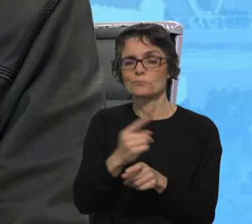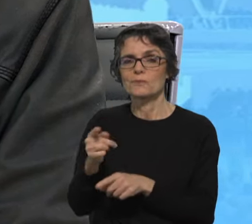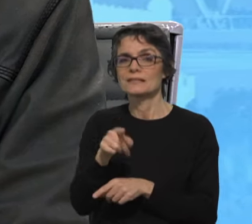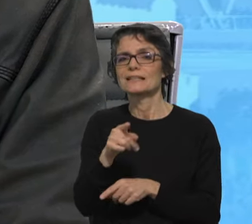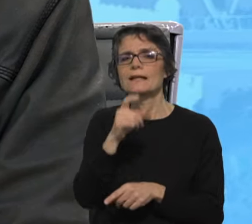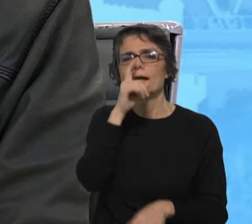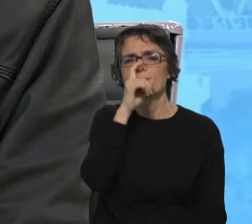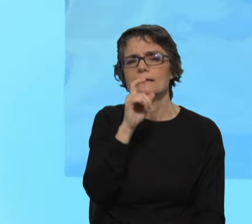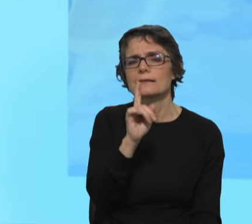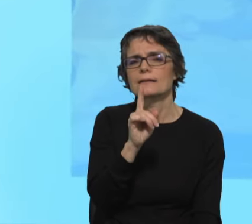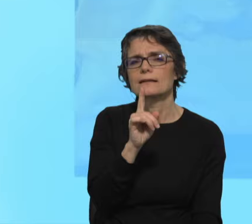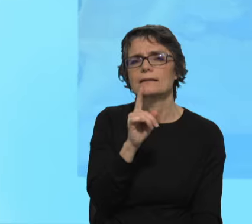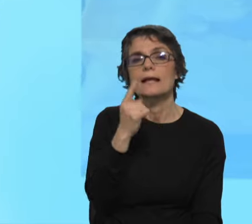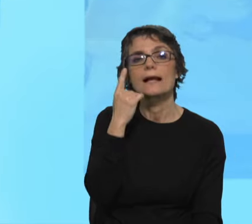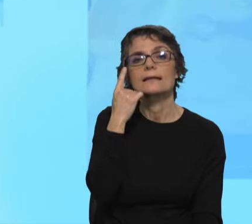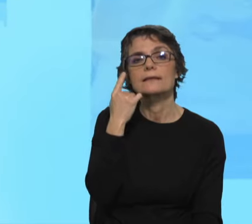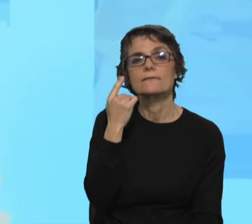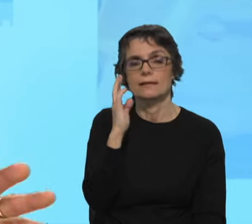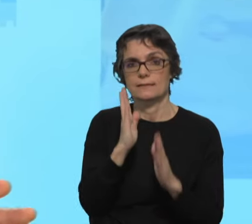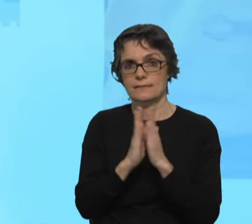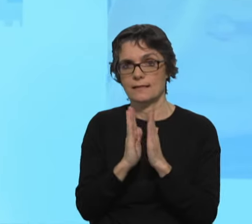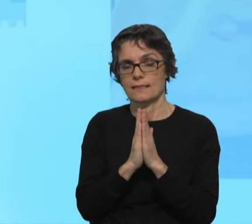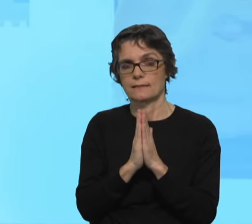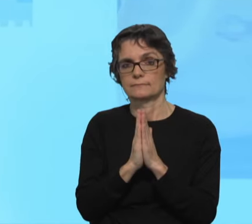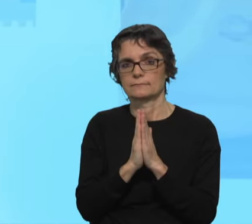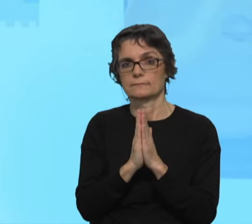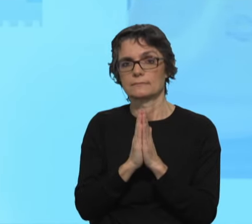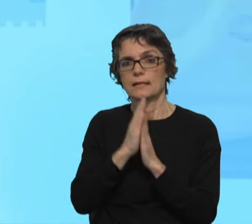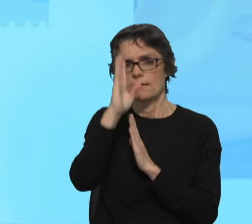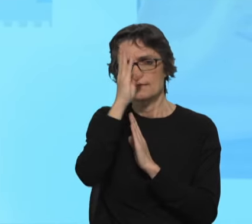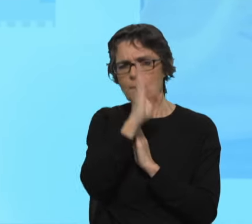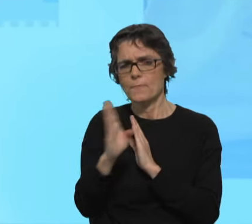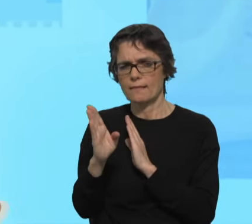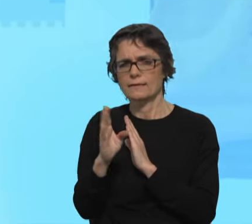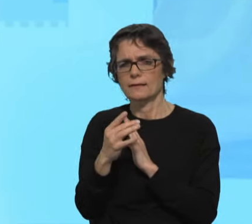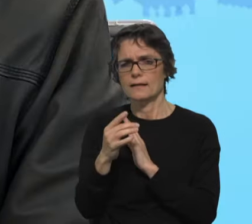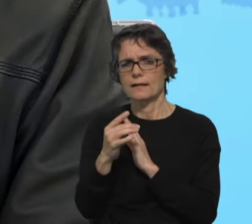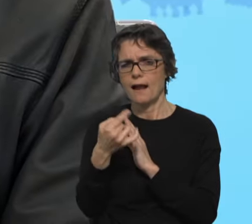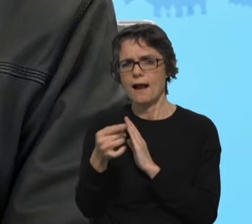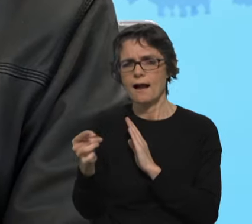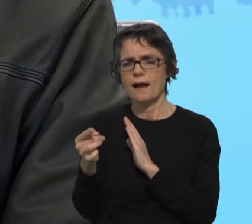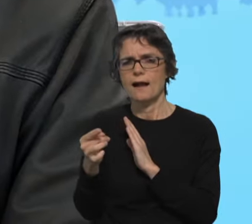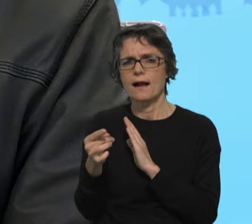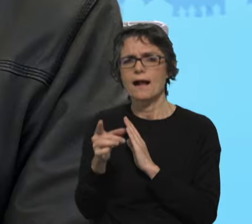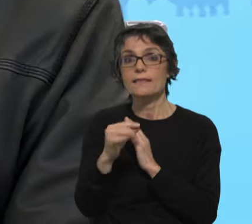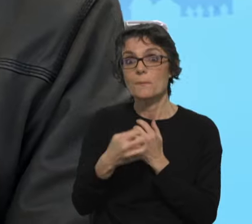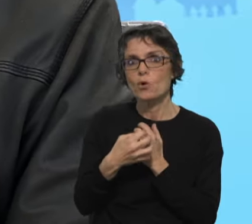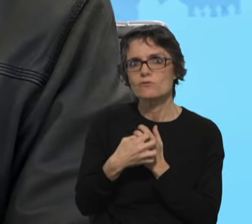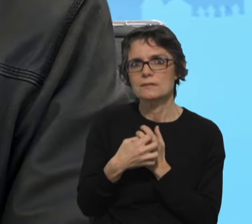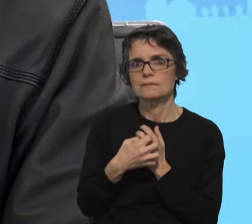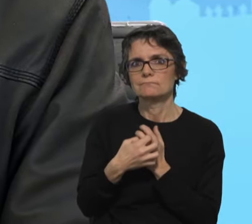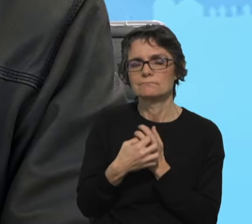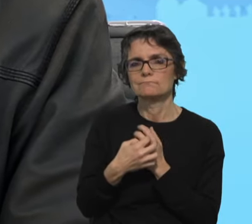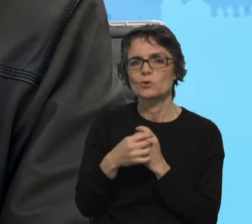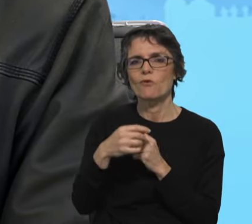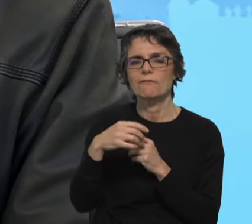eh em quinta-feira Santa ao que sei há algumas tradições muito específicas desde logo até gastronómicas onde as ervas